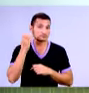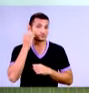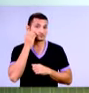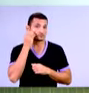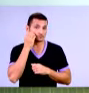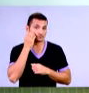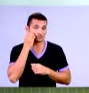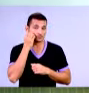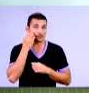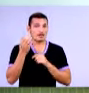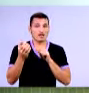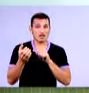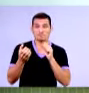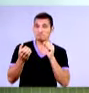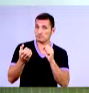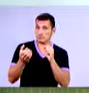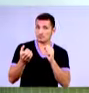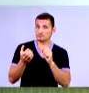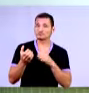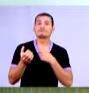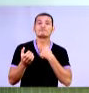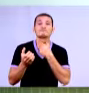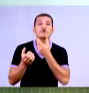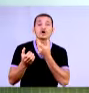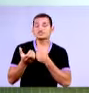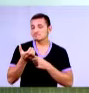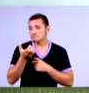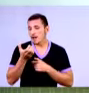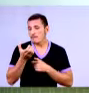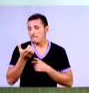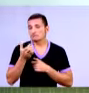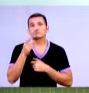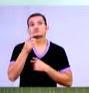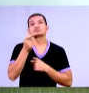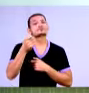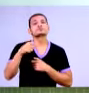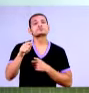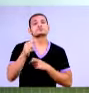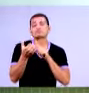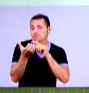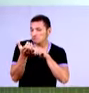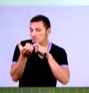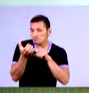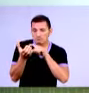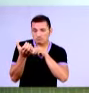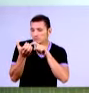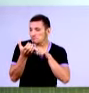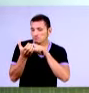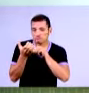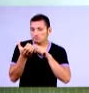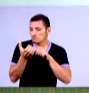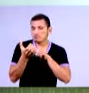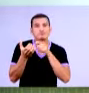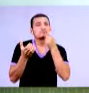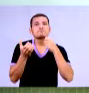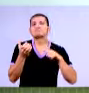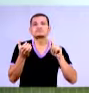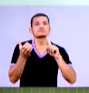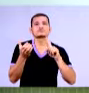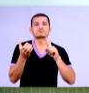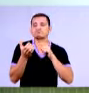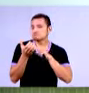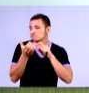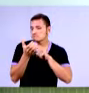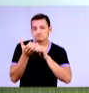equipamento aqui, ele pode ser totalmente acionado por comandos de voz. Você não precisa, após ele estar ligado, você não precisa necessariamente